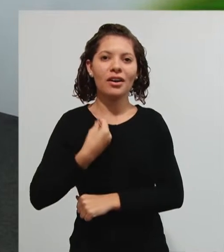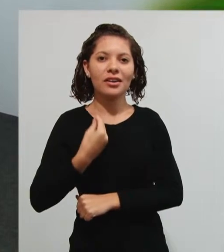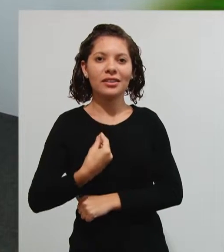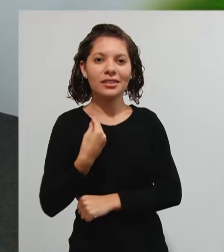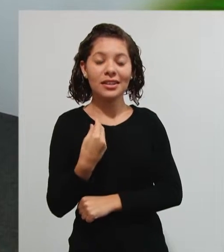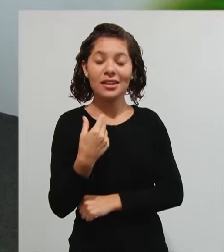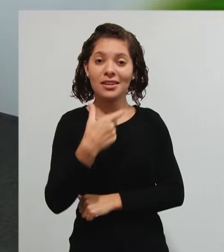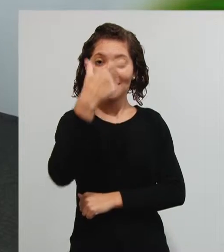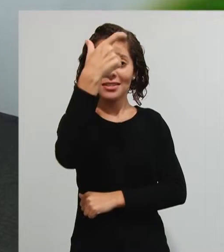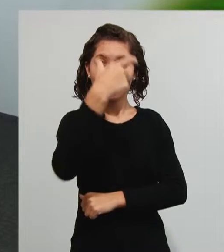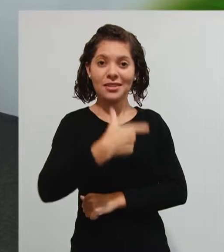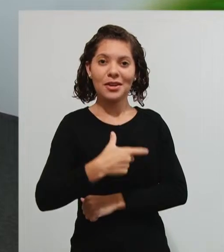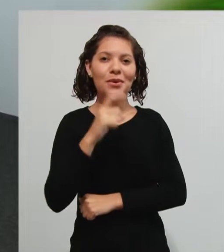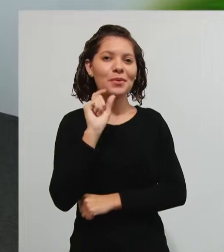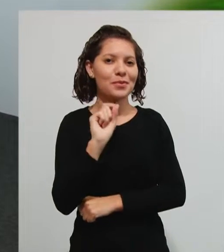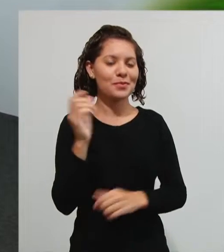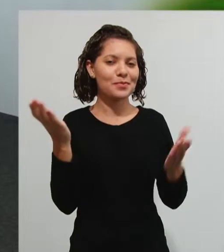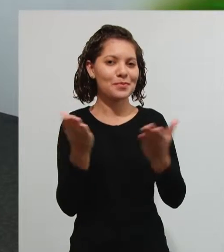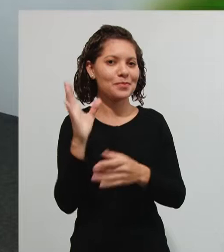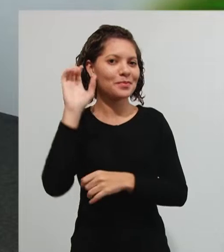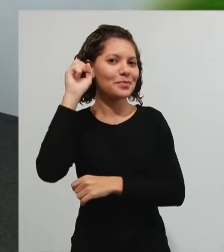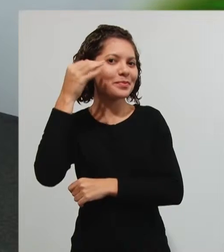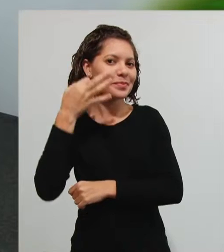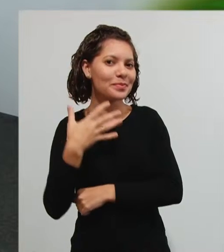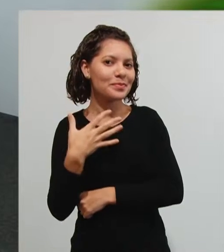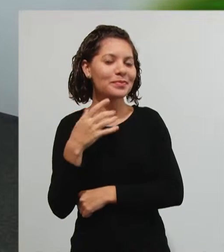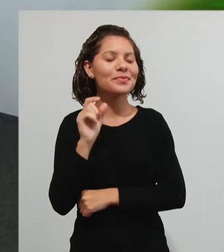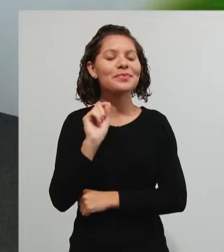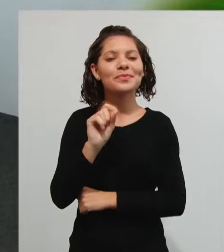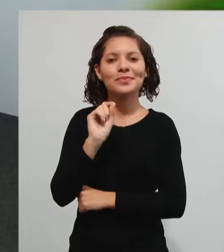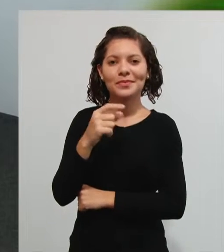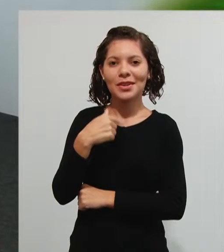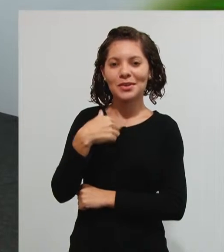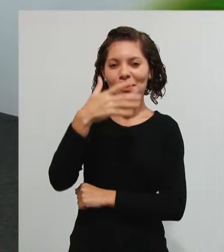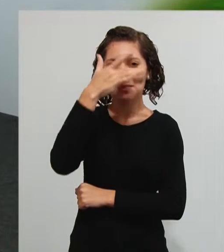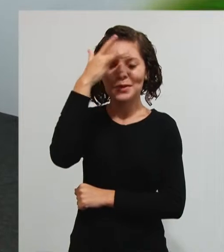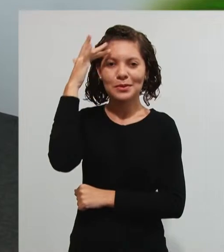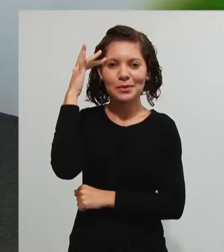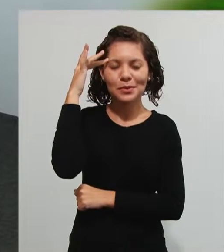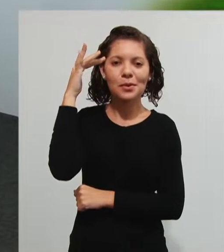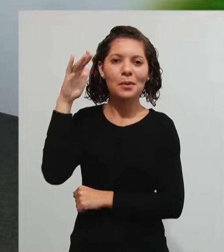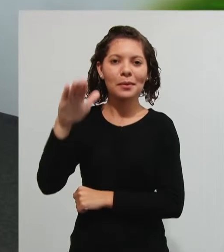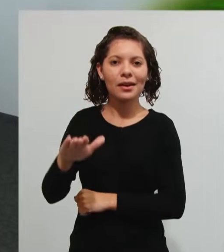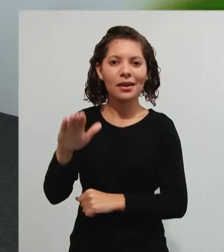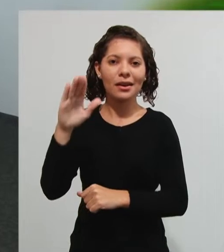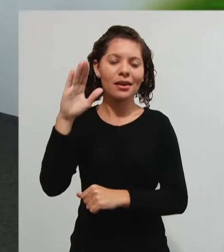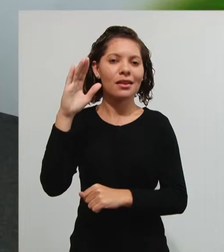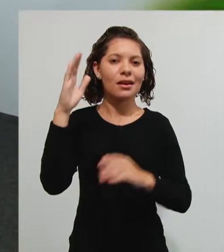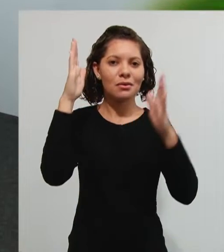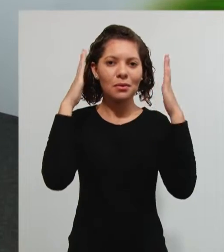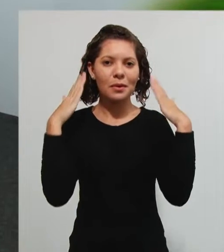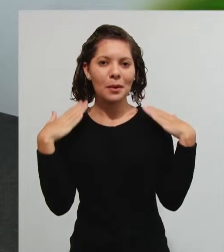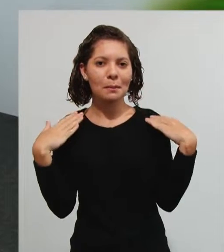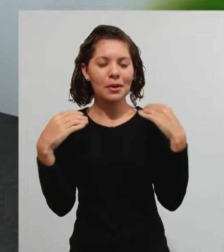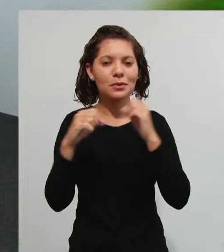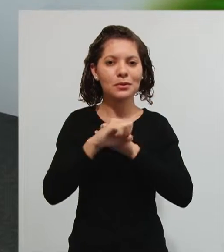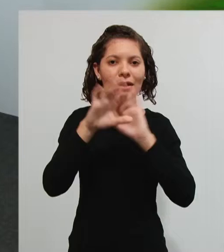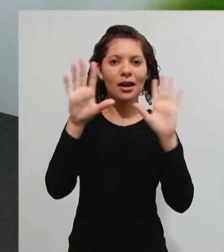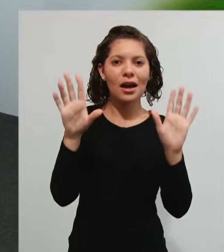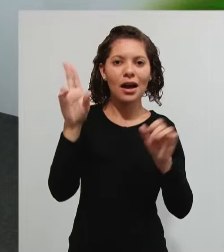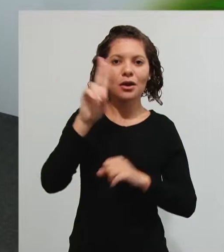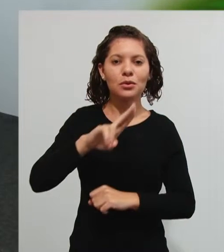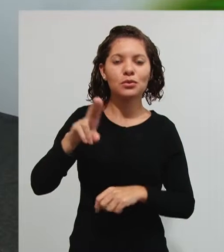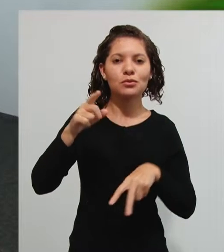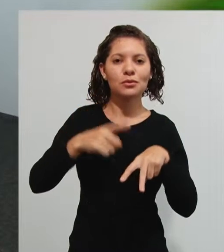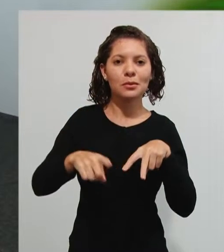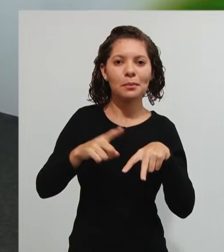Quanto a mim, minha audiodescrição está para uma pessoa pequena, cabelos claros, visto calça preta,